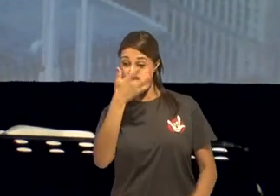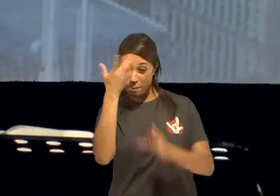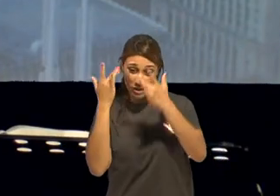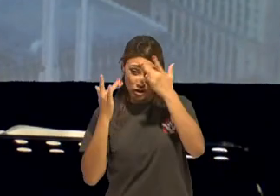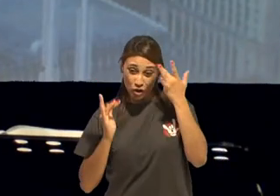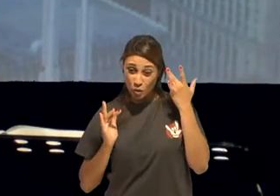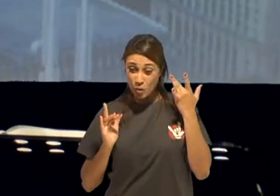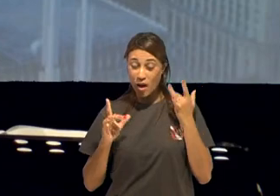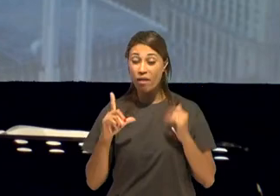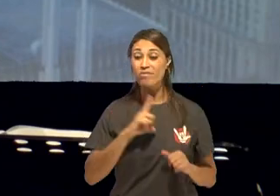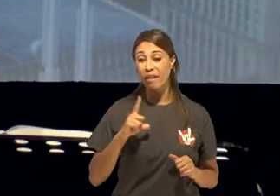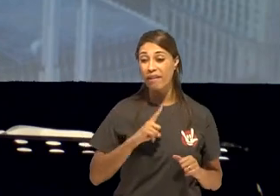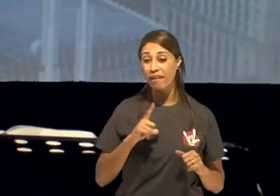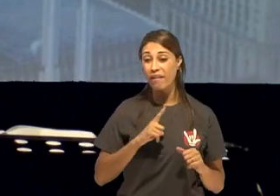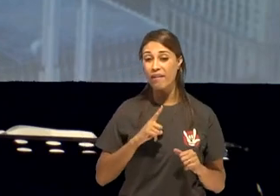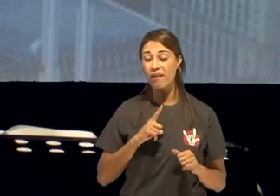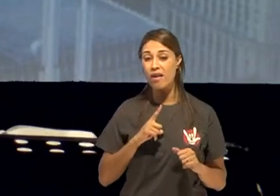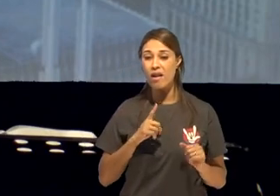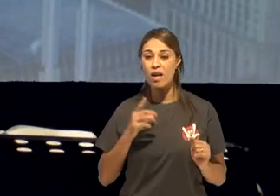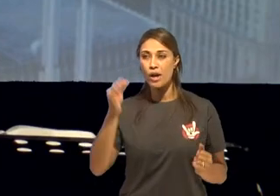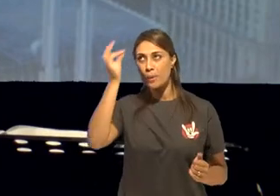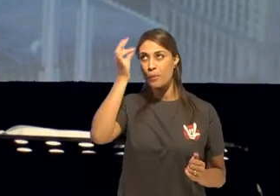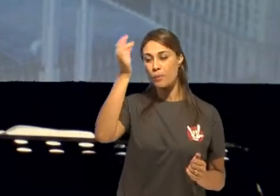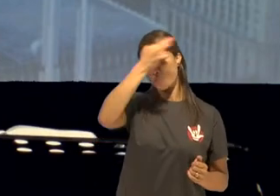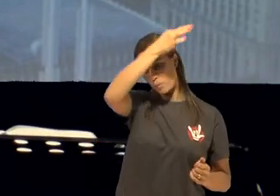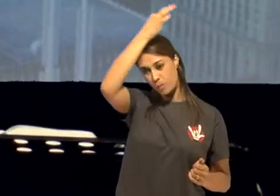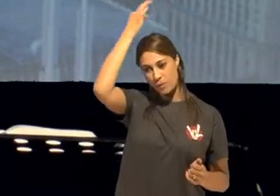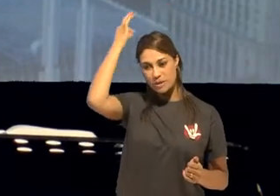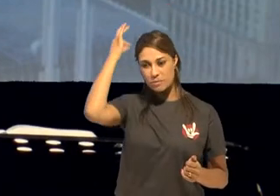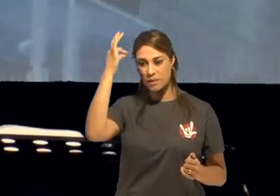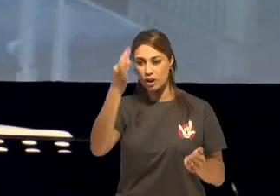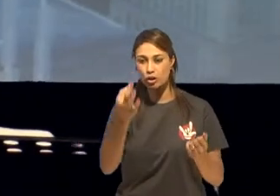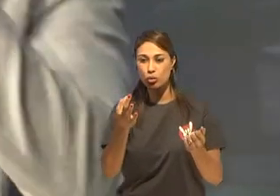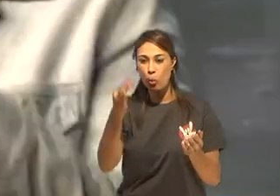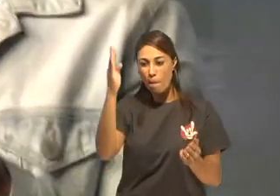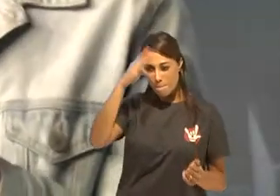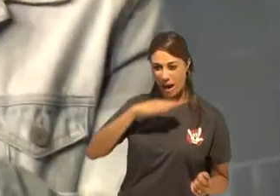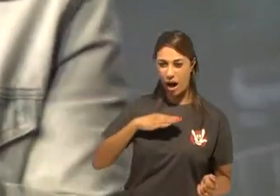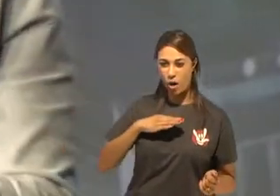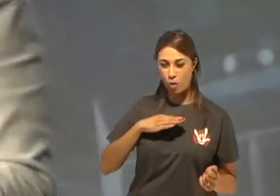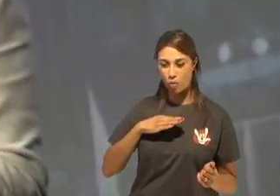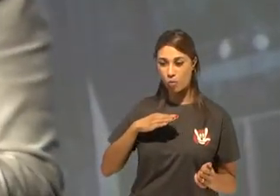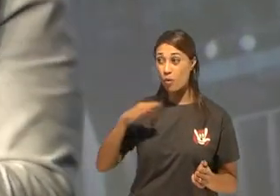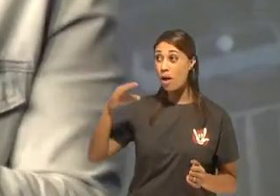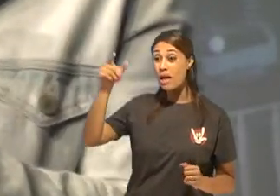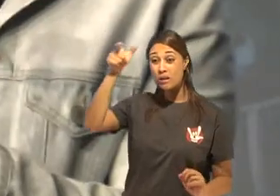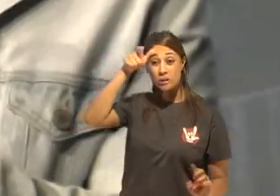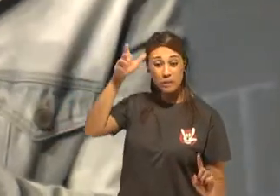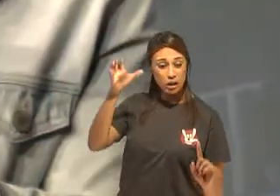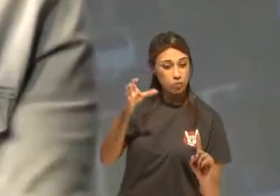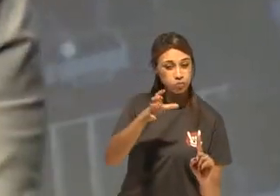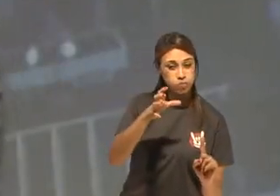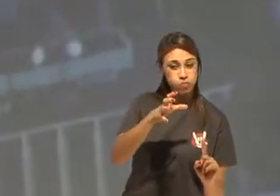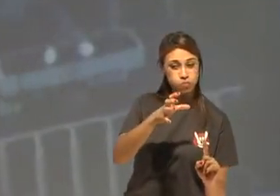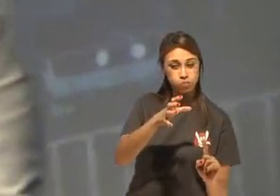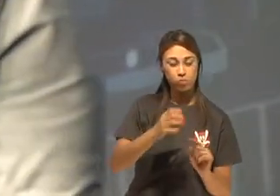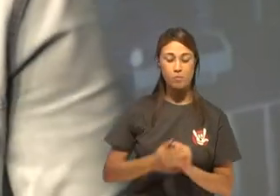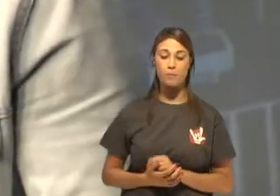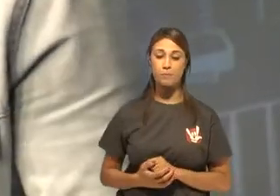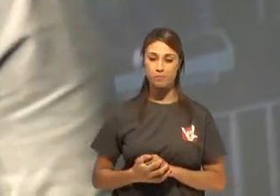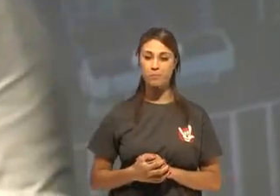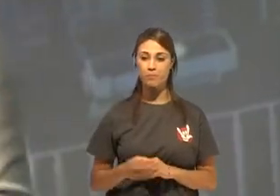sob influência de Satanás. Meu irmão, toda vez que você começar a enxergar em você